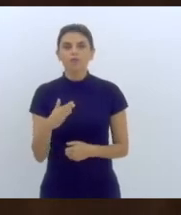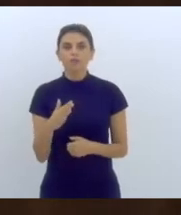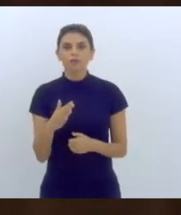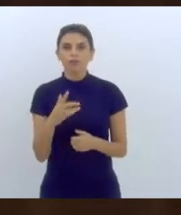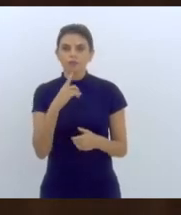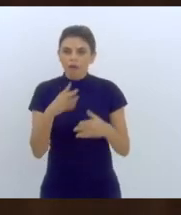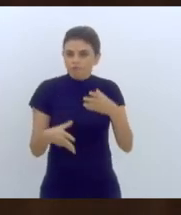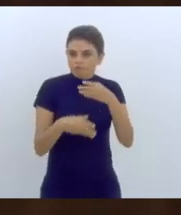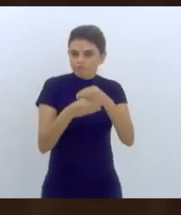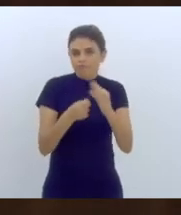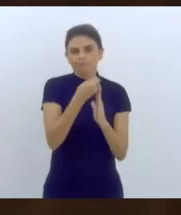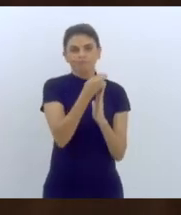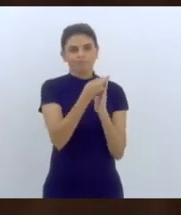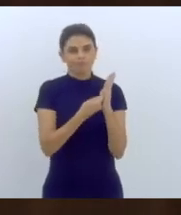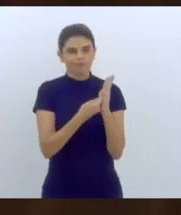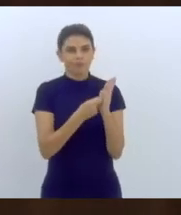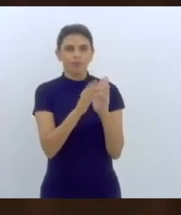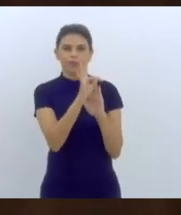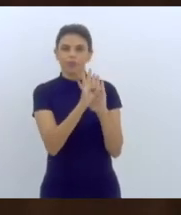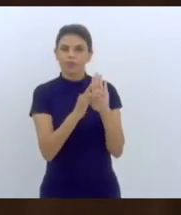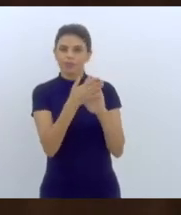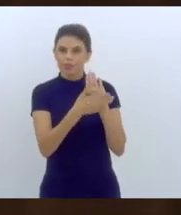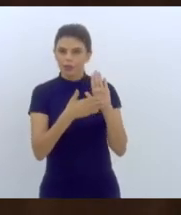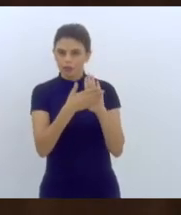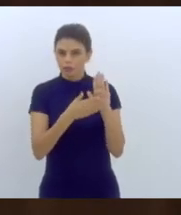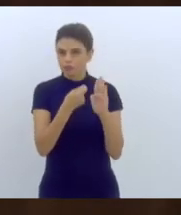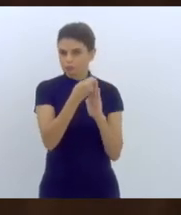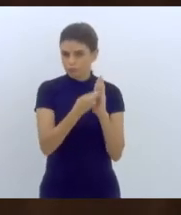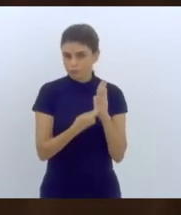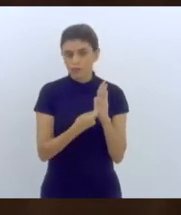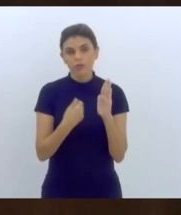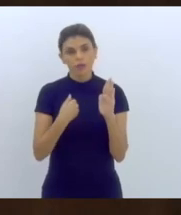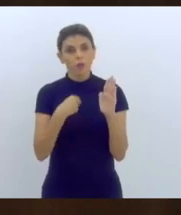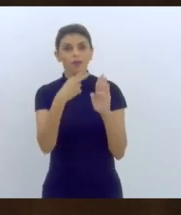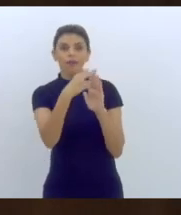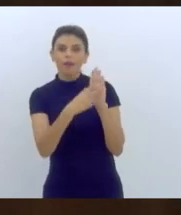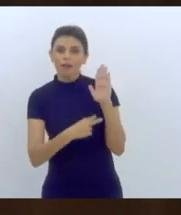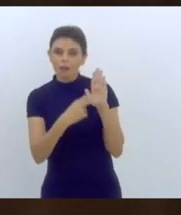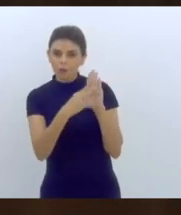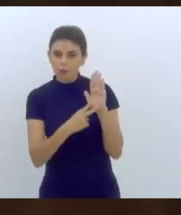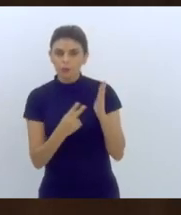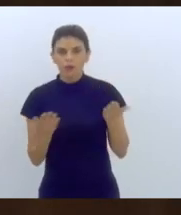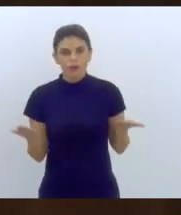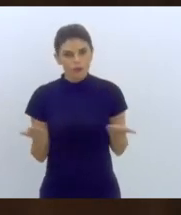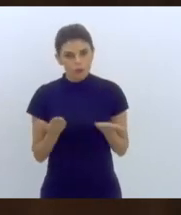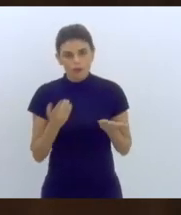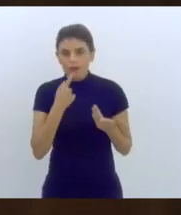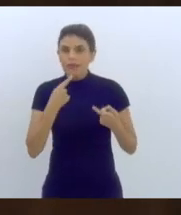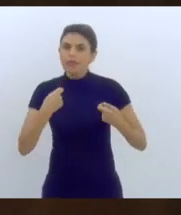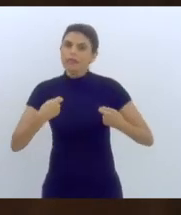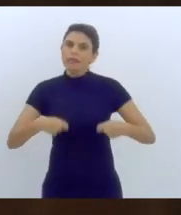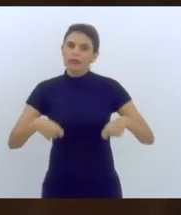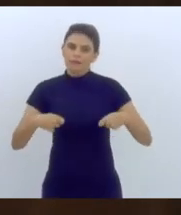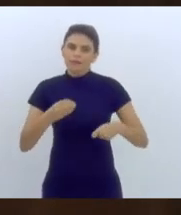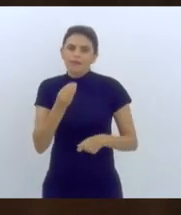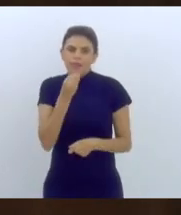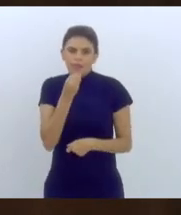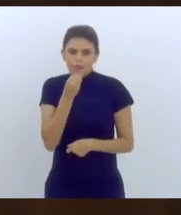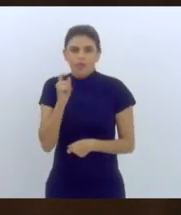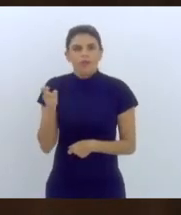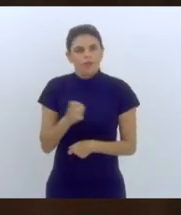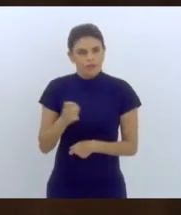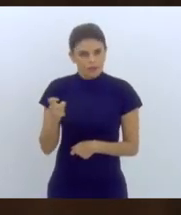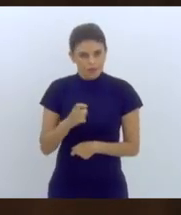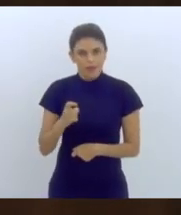de redação. Vou fazendo a leitura que deveria estar fazendo aqui o nosso presidente